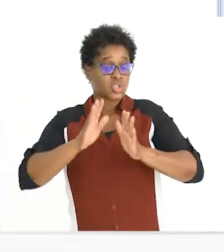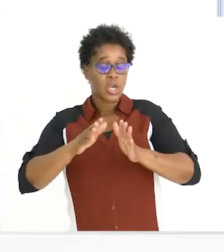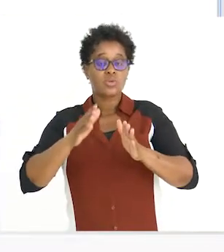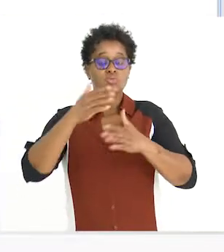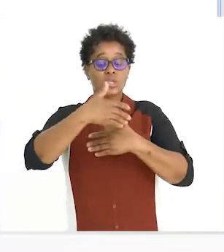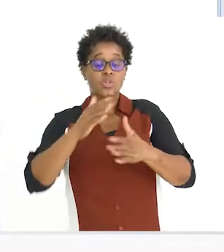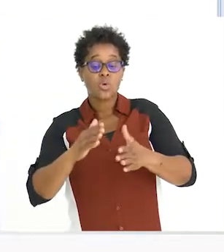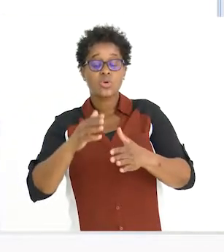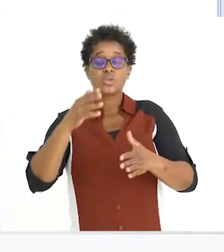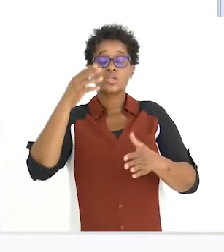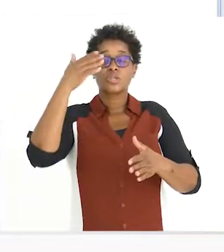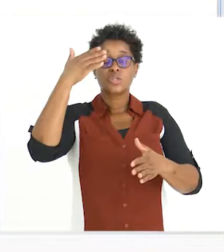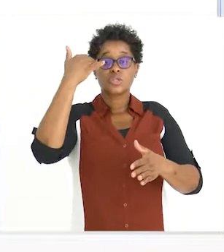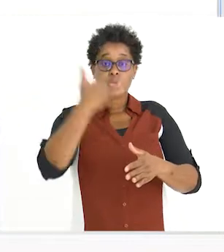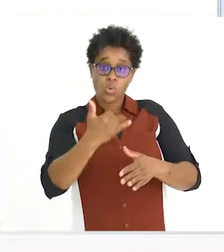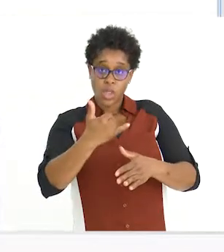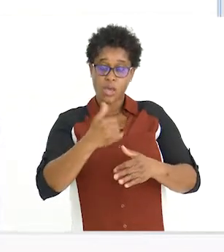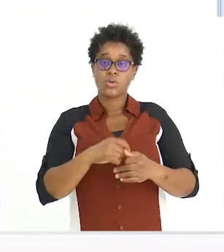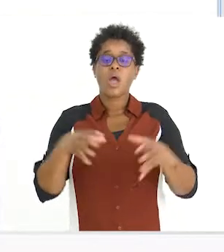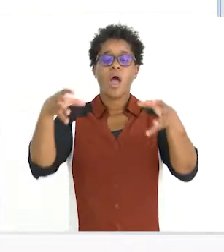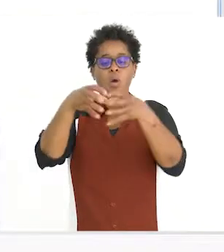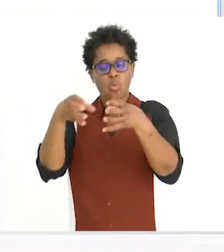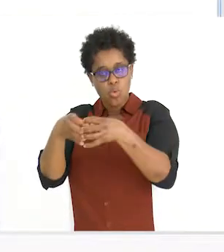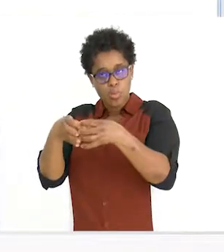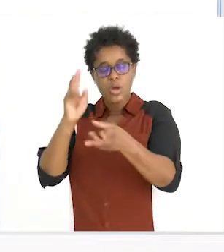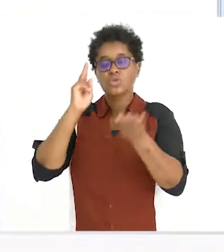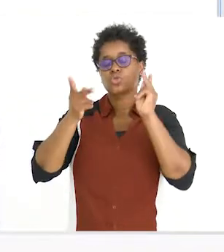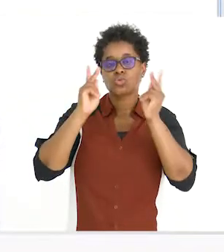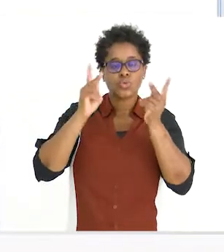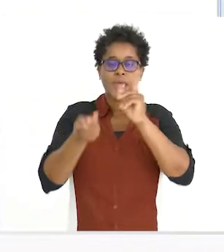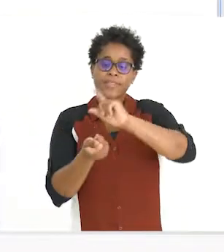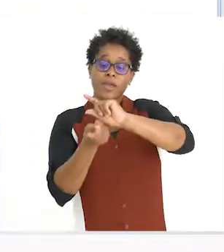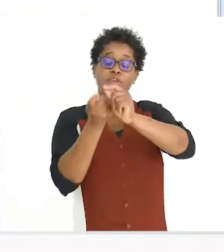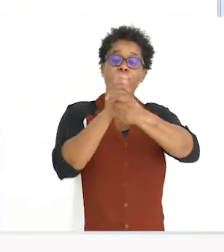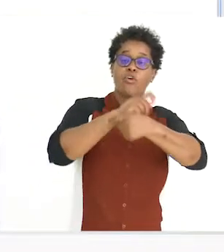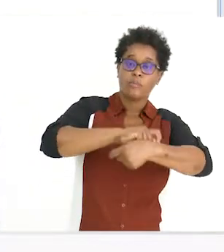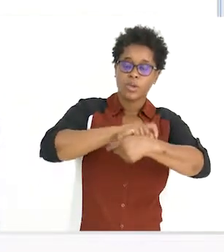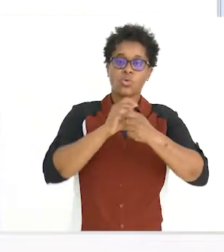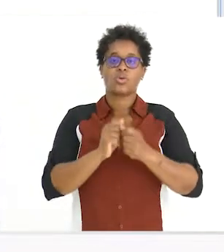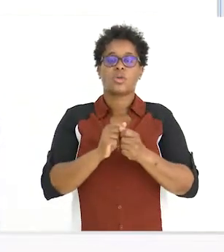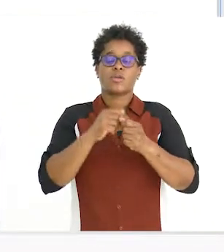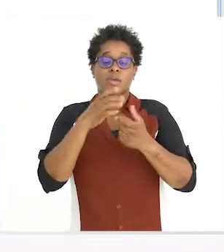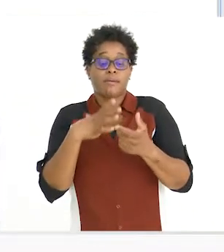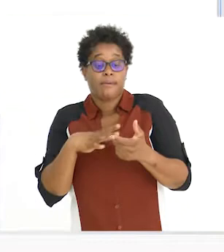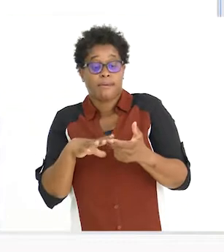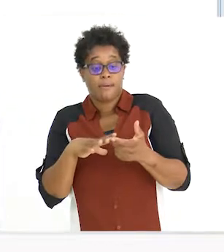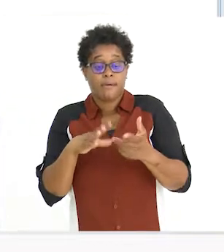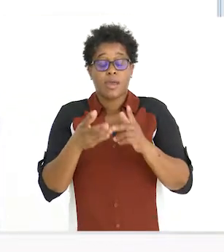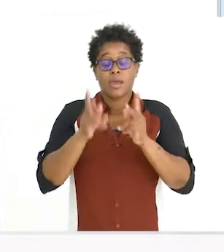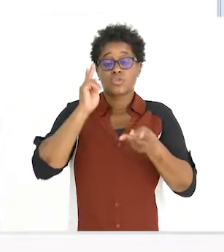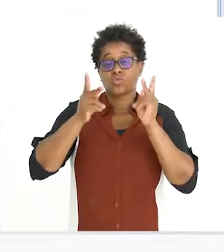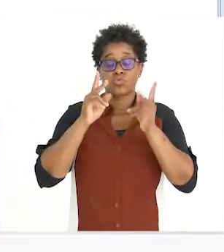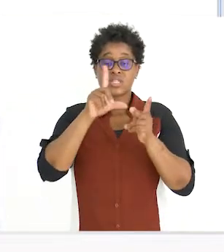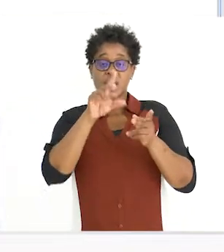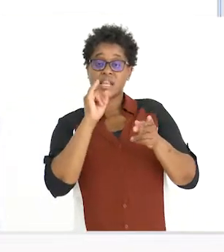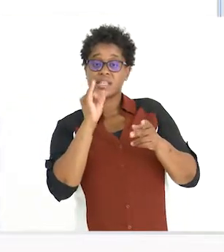setor secundário, agrupa as indústrias transformadoras, quer as indústrias ligeiras, quer